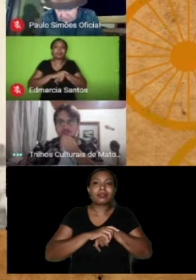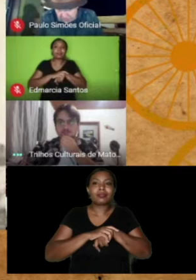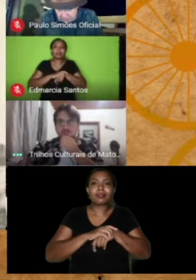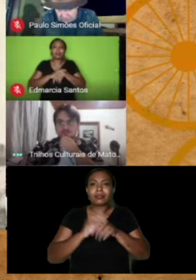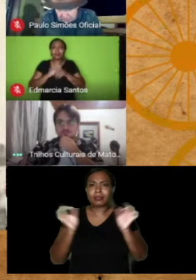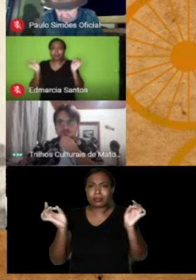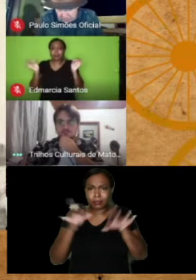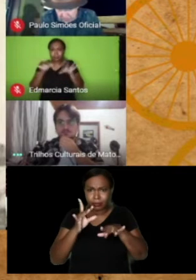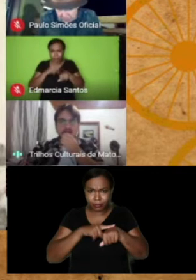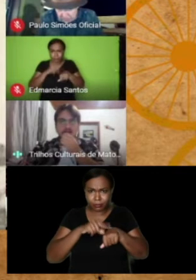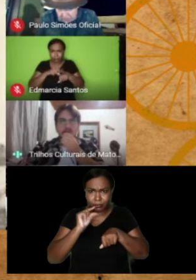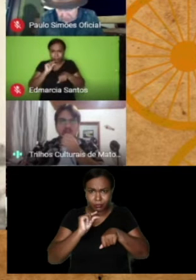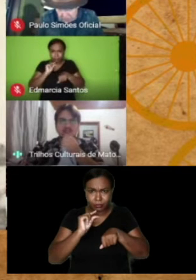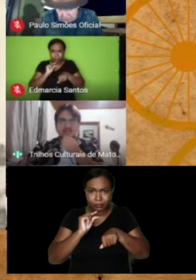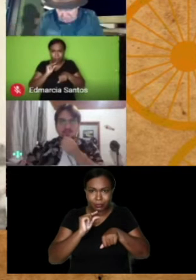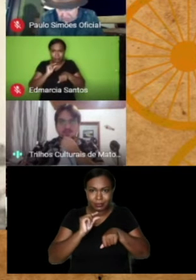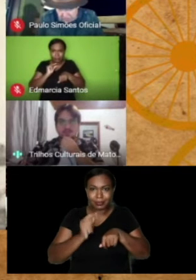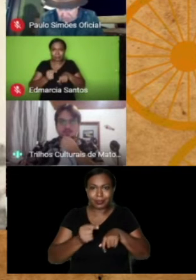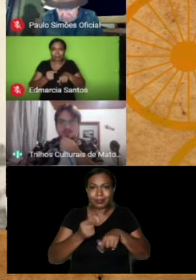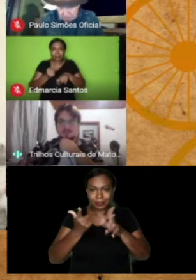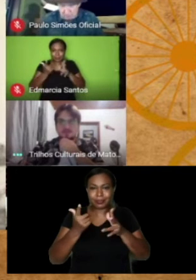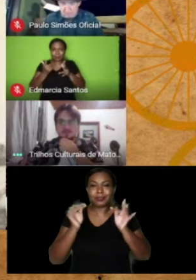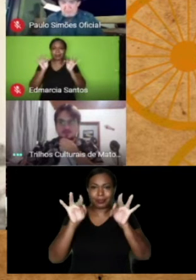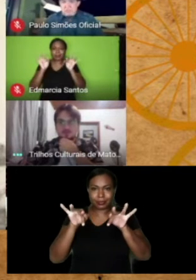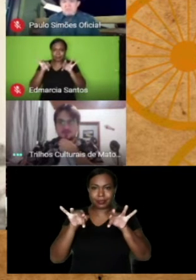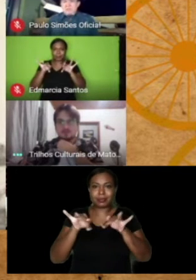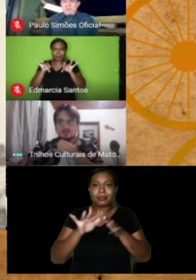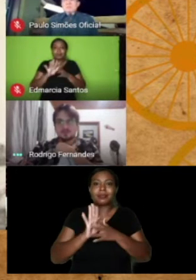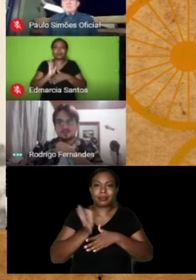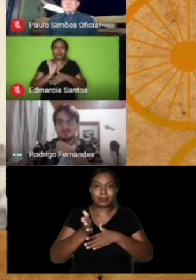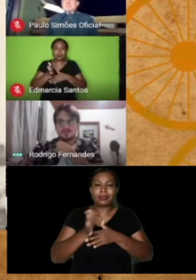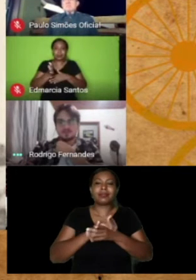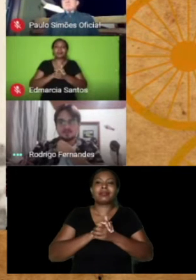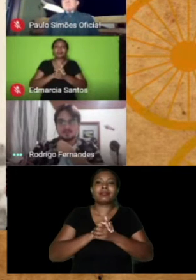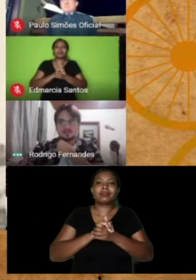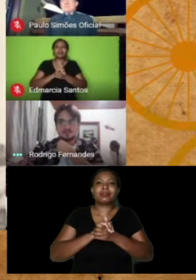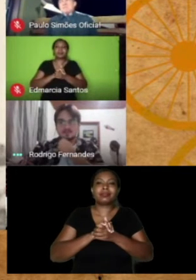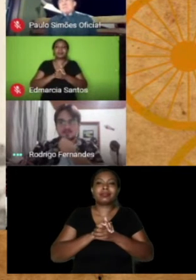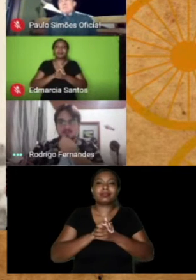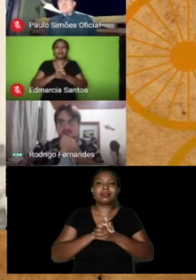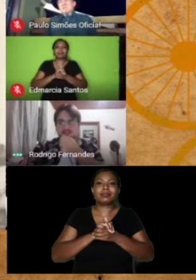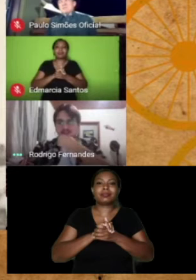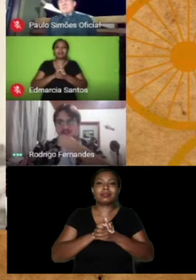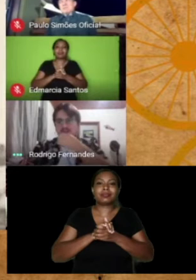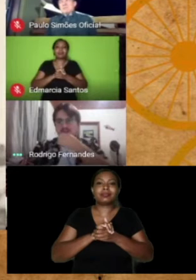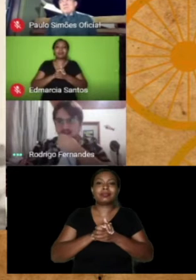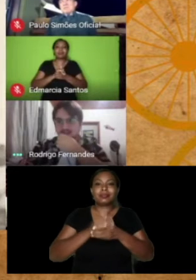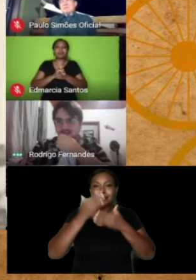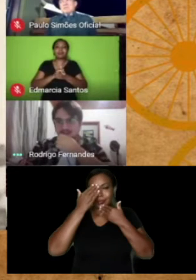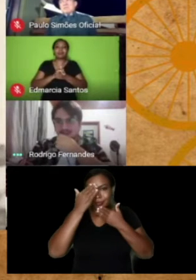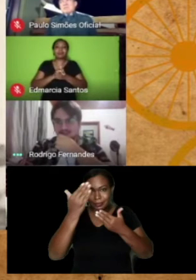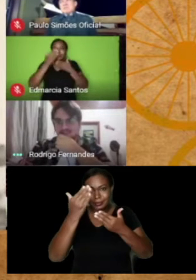Acabou o tempo? Finalizamos, prof. Tá. Eu